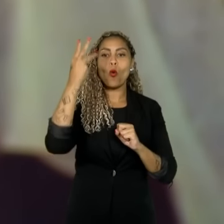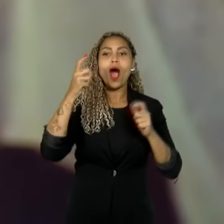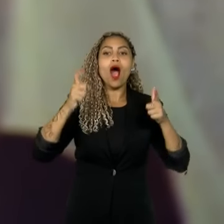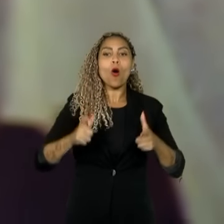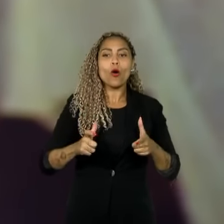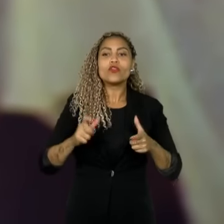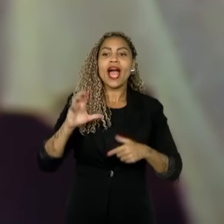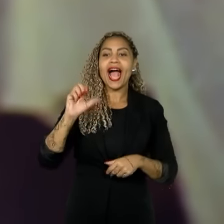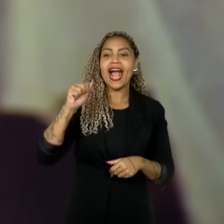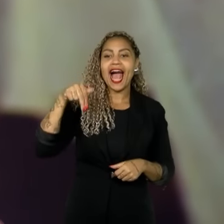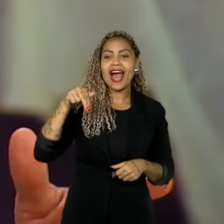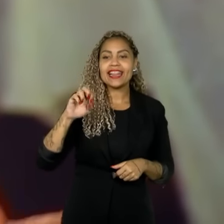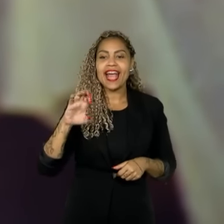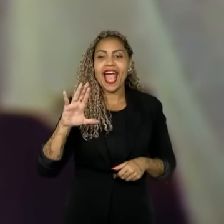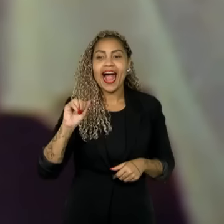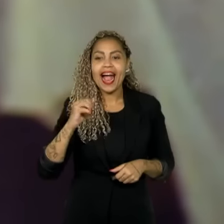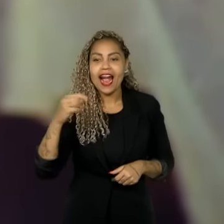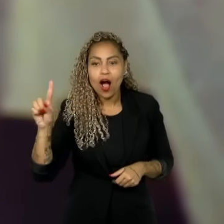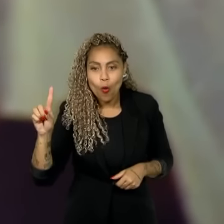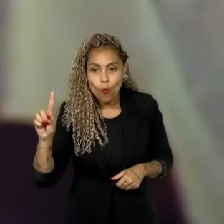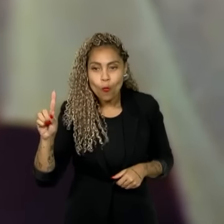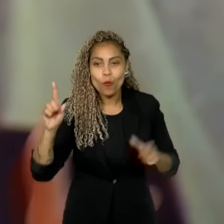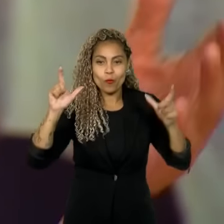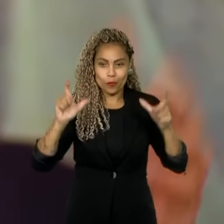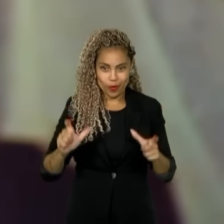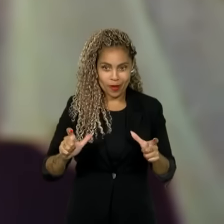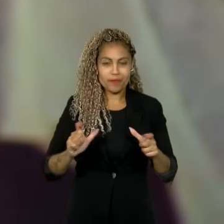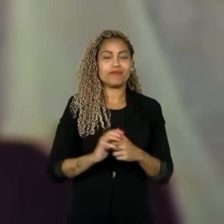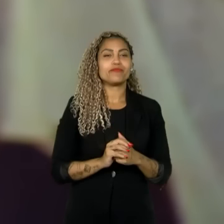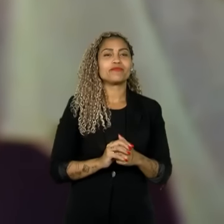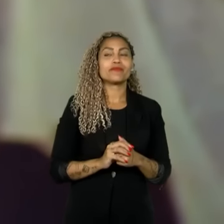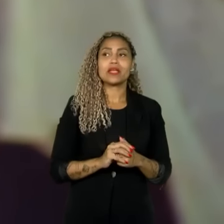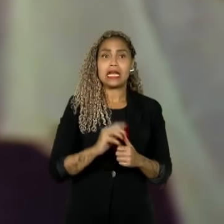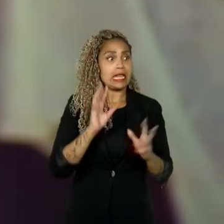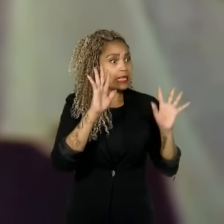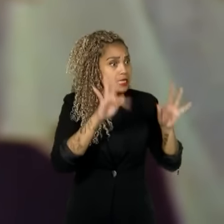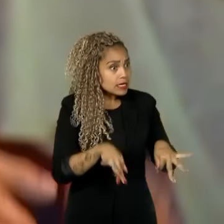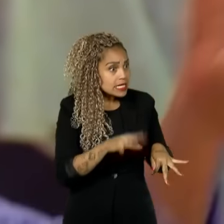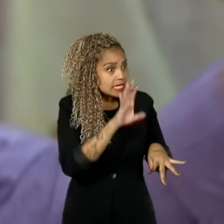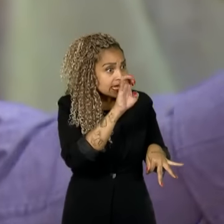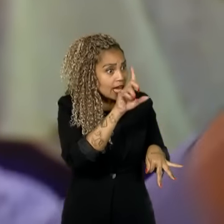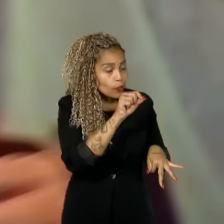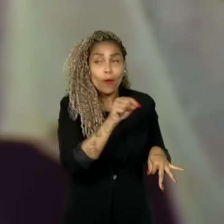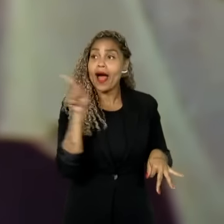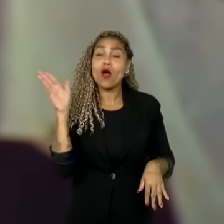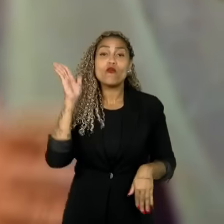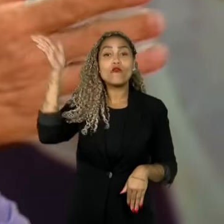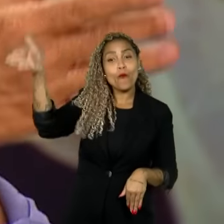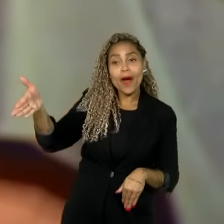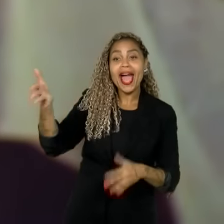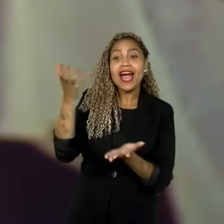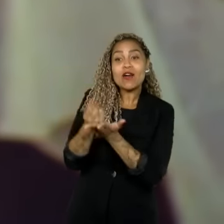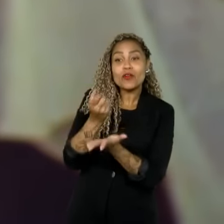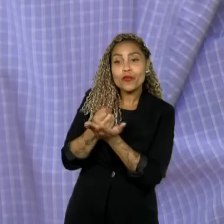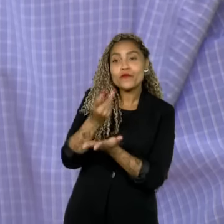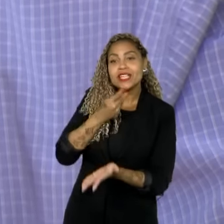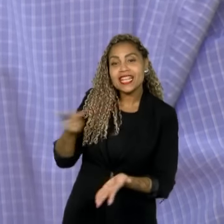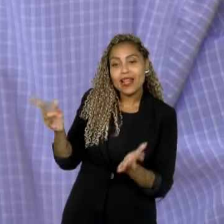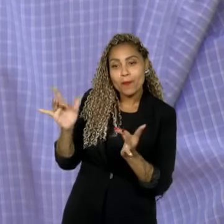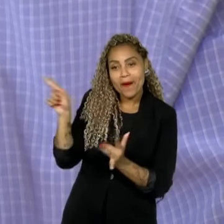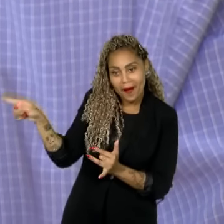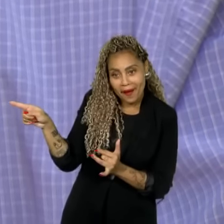Profissão Esperança. Sim, me lembro perfeitamente. E terminou mais cedo, ela saiu... E foi lá pro Odeon. Visitar o... Aí você